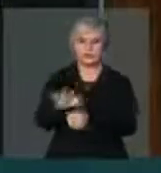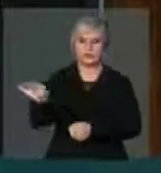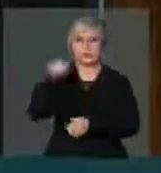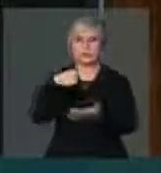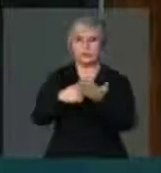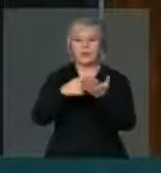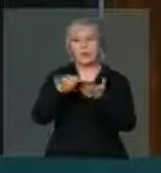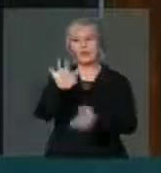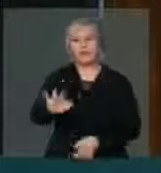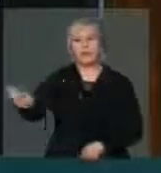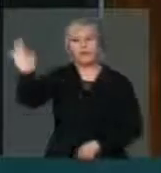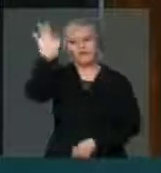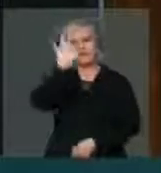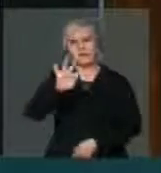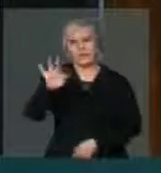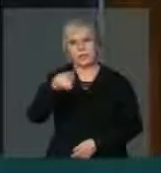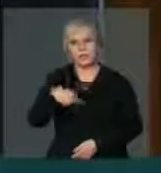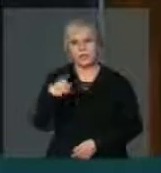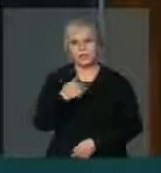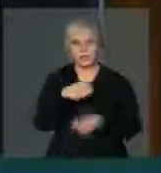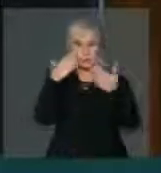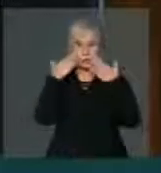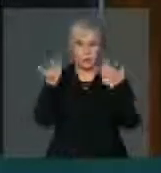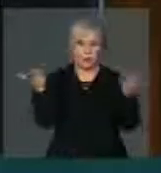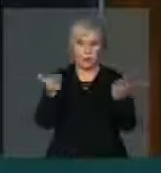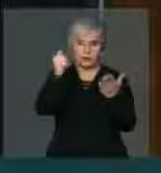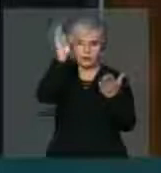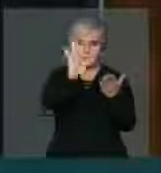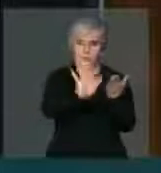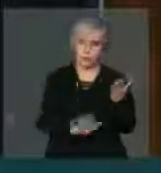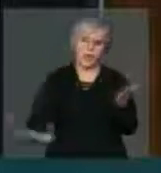Pacto Federativo, que nós estamos apresentando ao Brasil hoje,